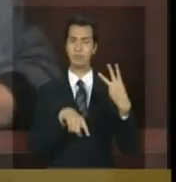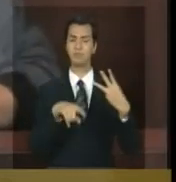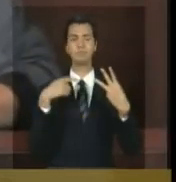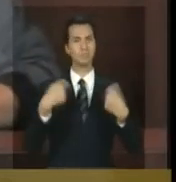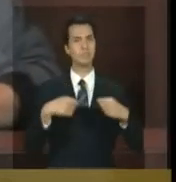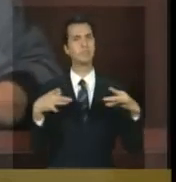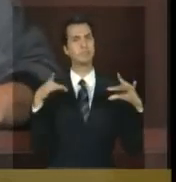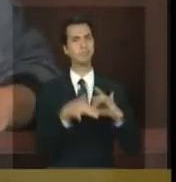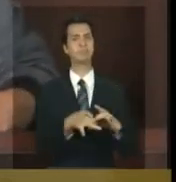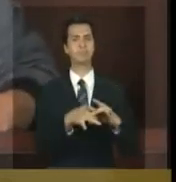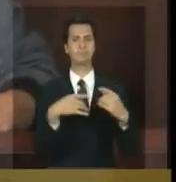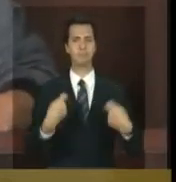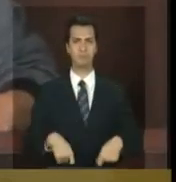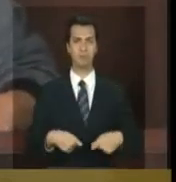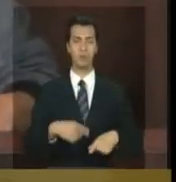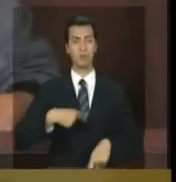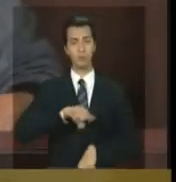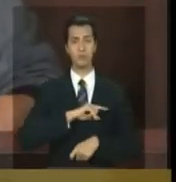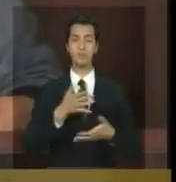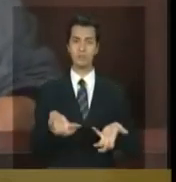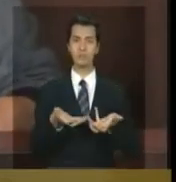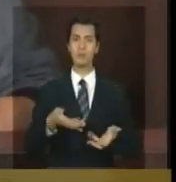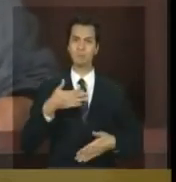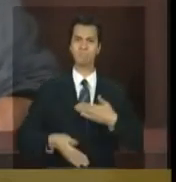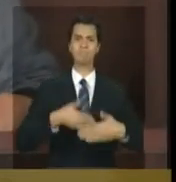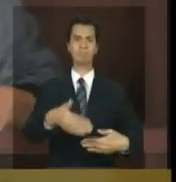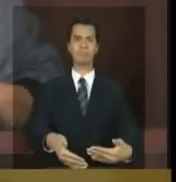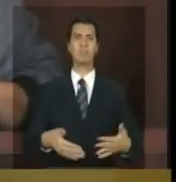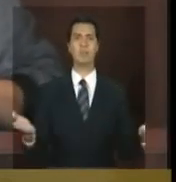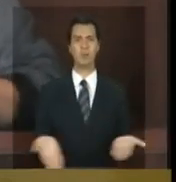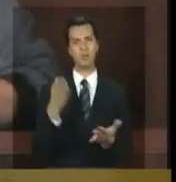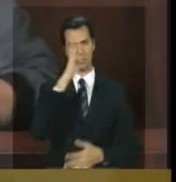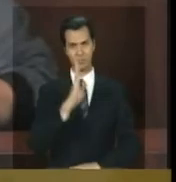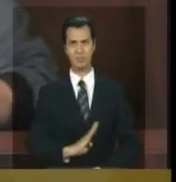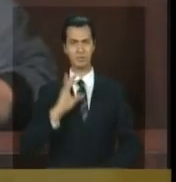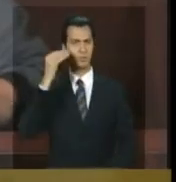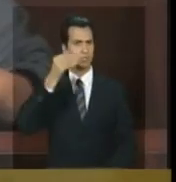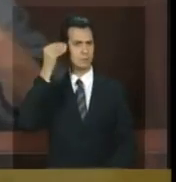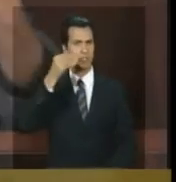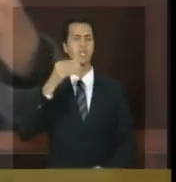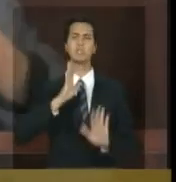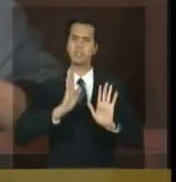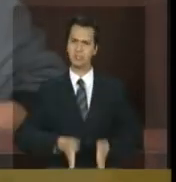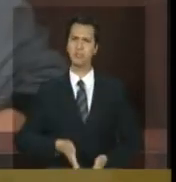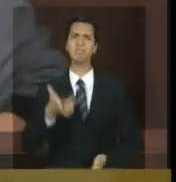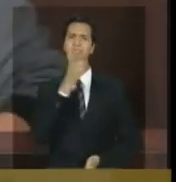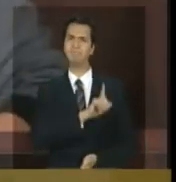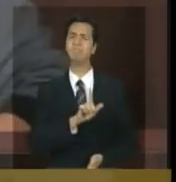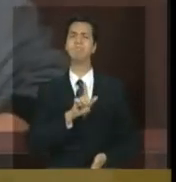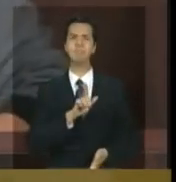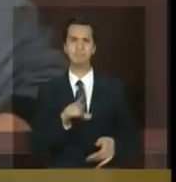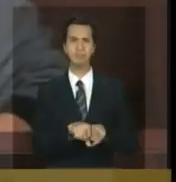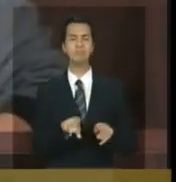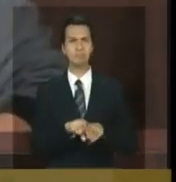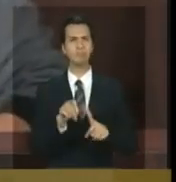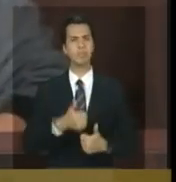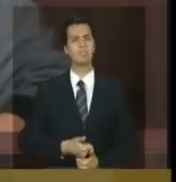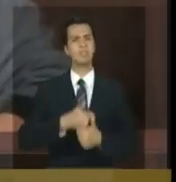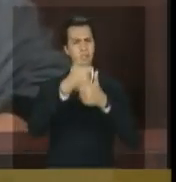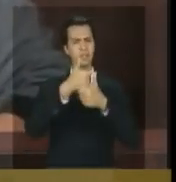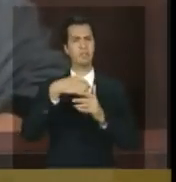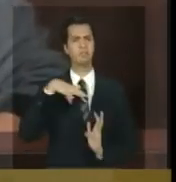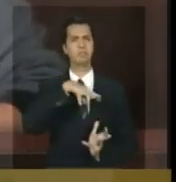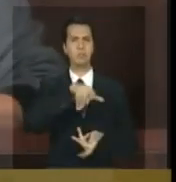qualitativo de sustentabilidade que se quer e que o Brasil avança com exemplos bastante concretos e traduz na sua liderança